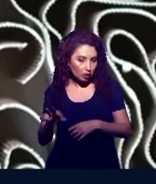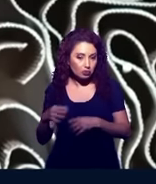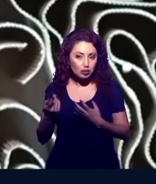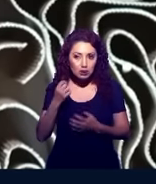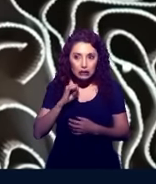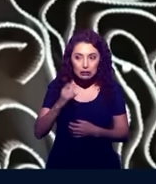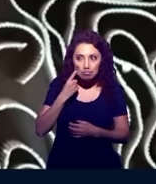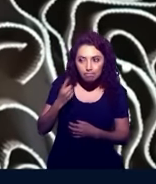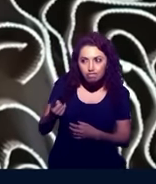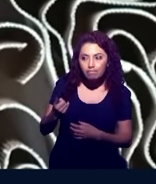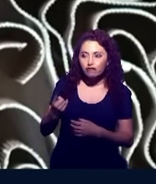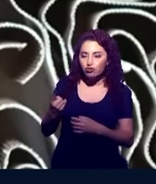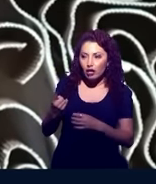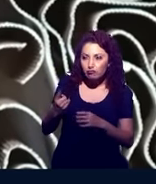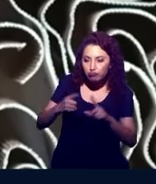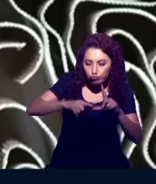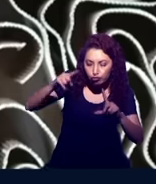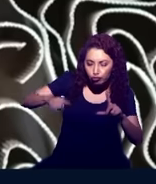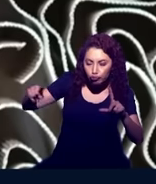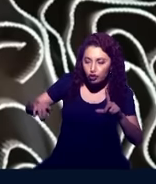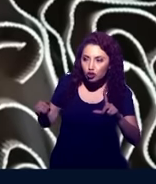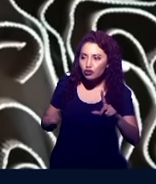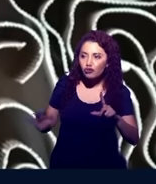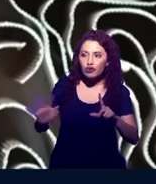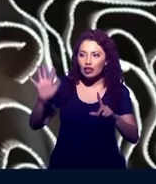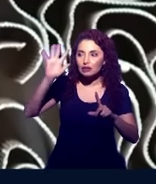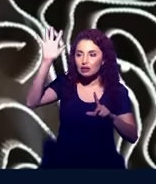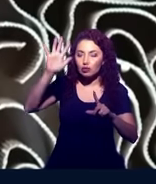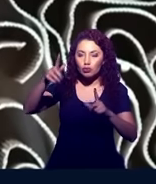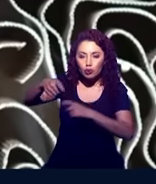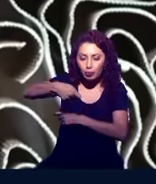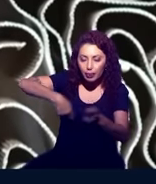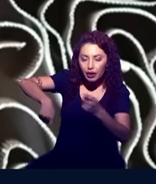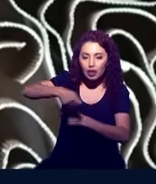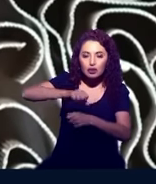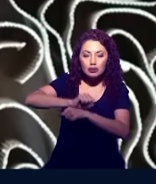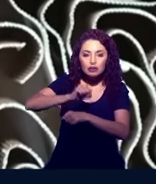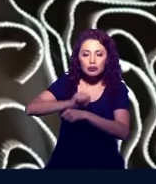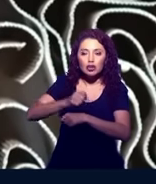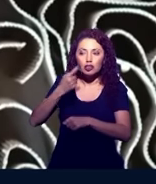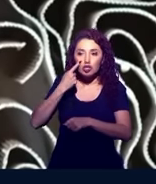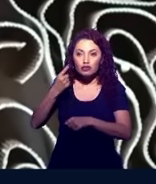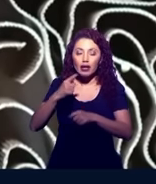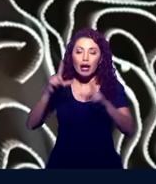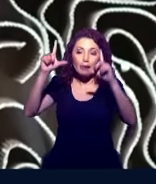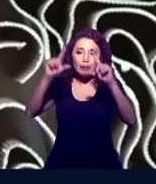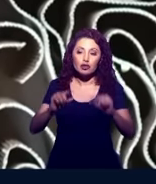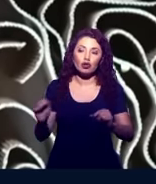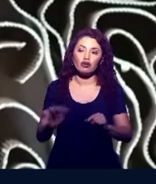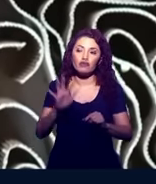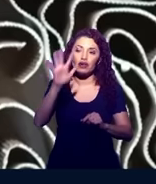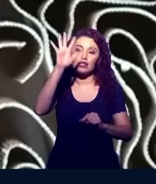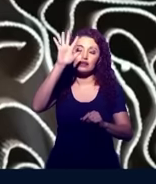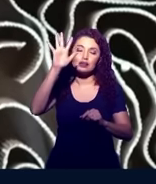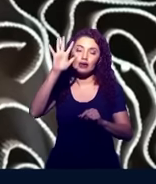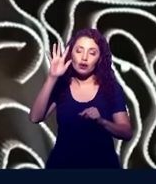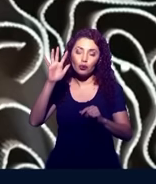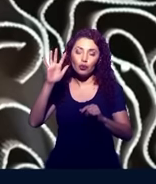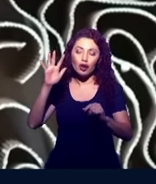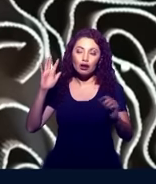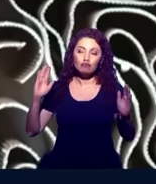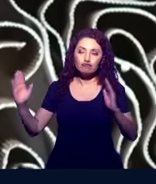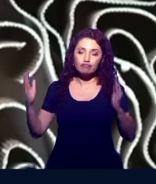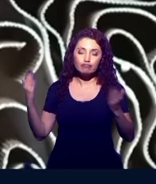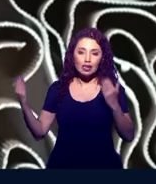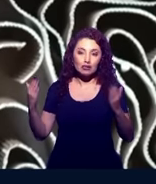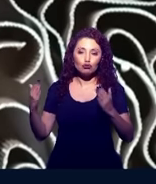o mercado espera a gente termina esse governo com a menor inflação média de 4 anos desde 1994 desde 1994